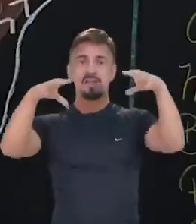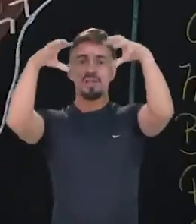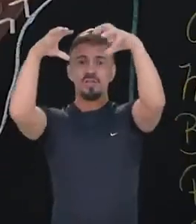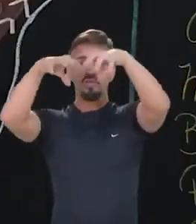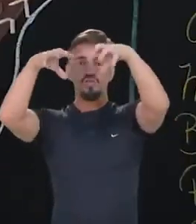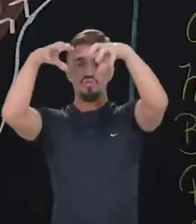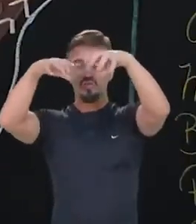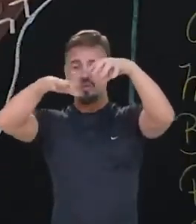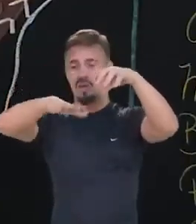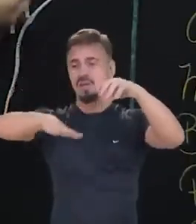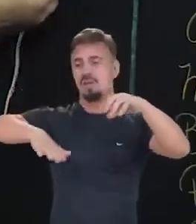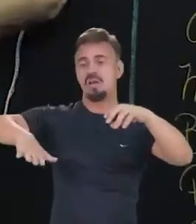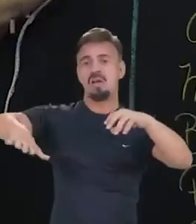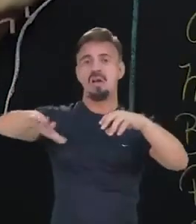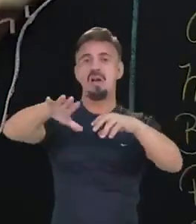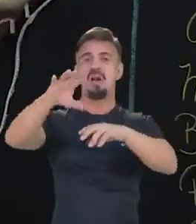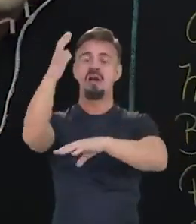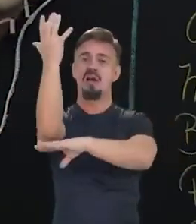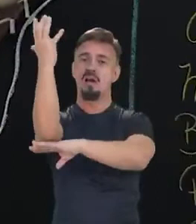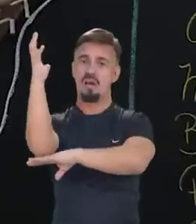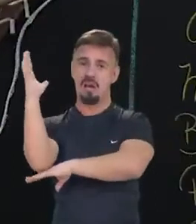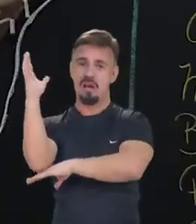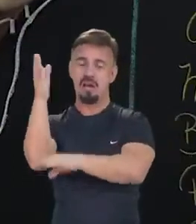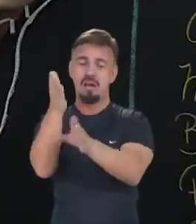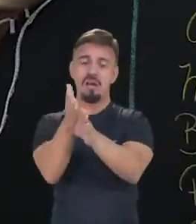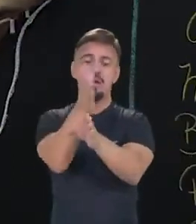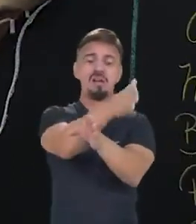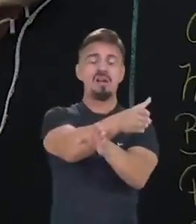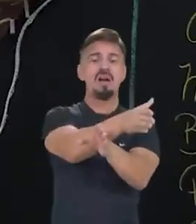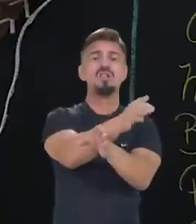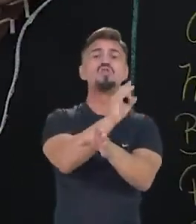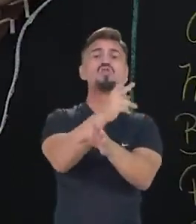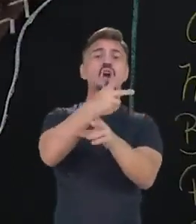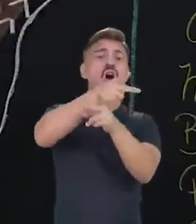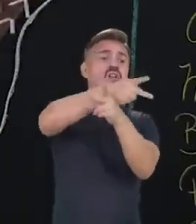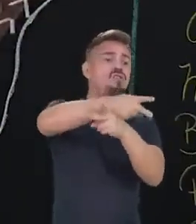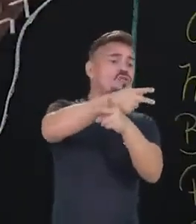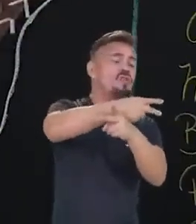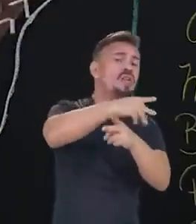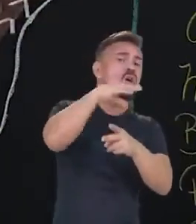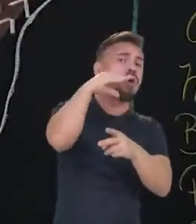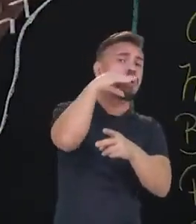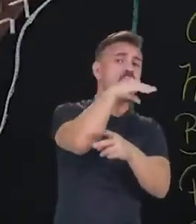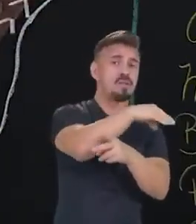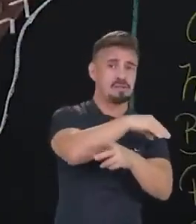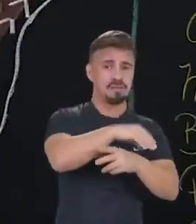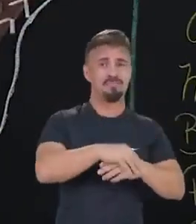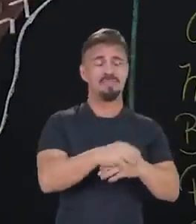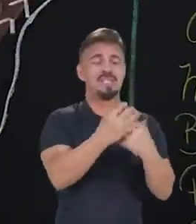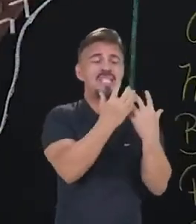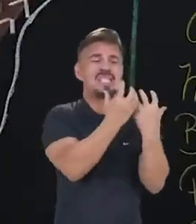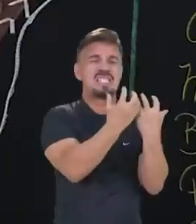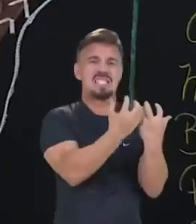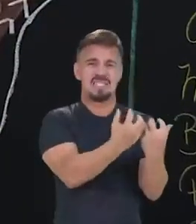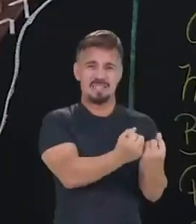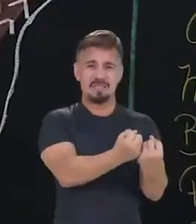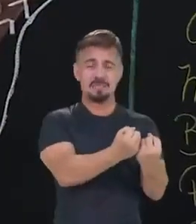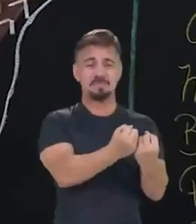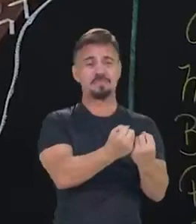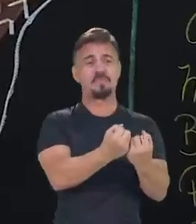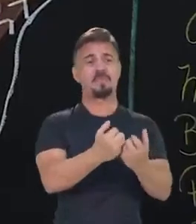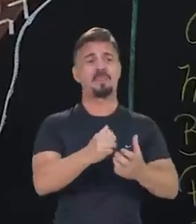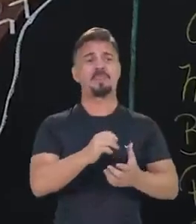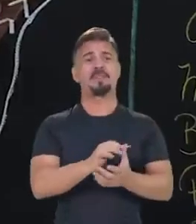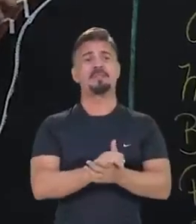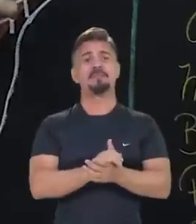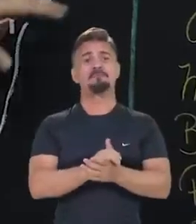zona da mata. Então o que vai chegar para o outro lado vai ser somente o vento quente e o vento seco. Então dessa